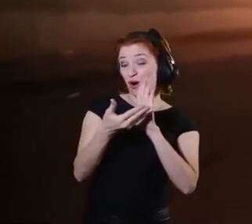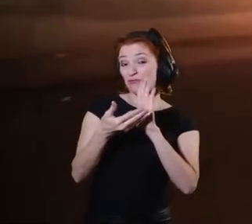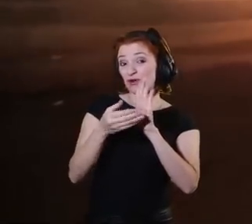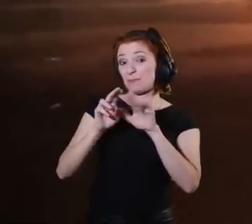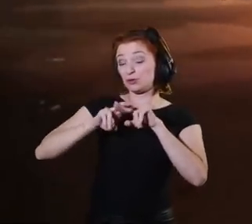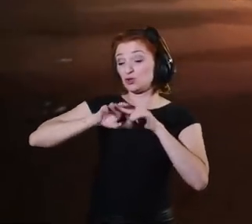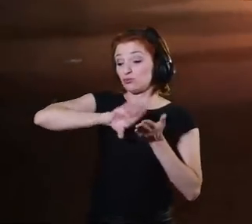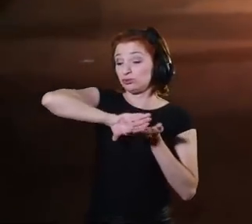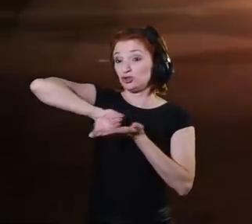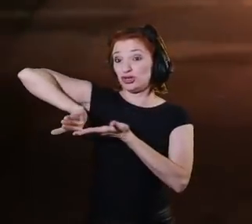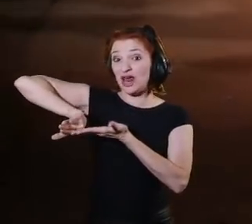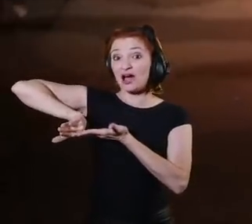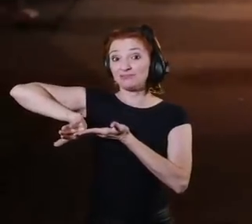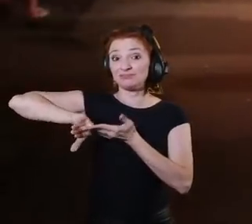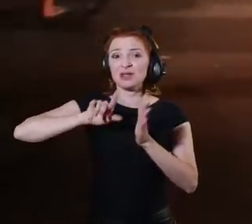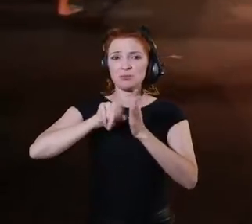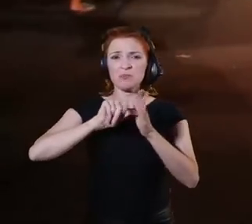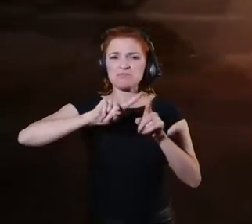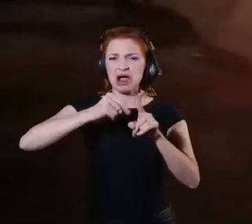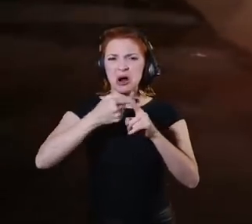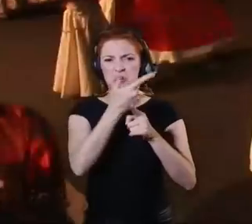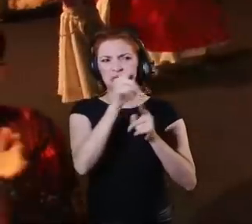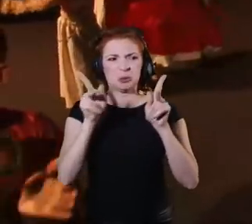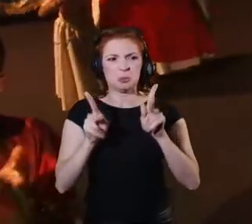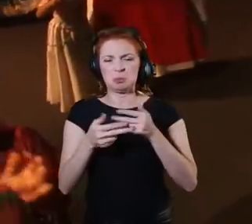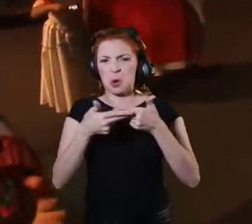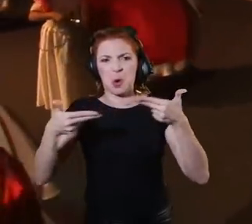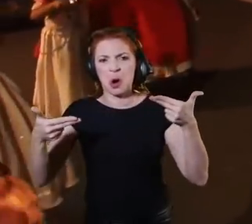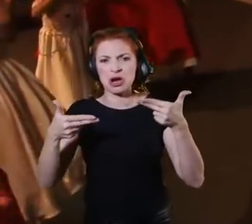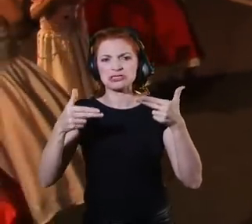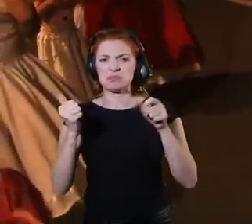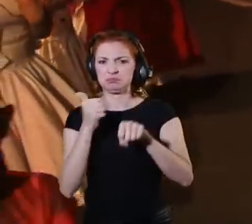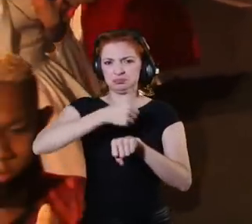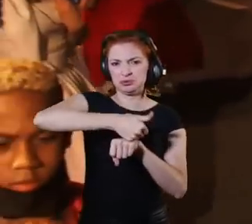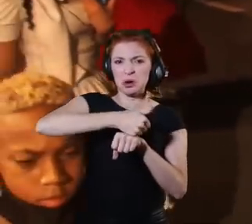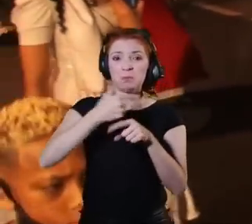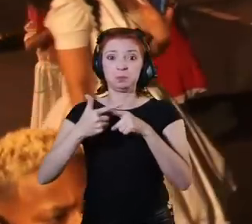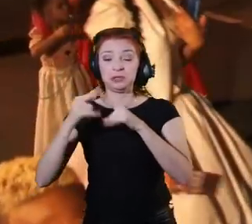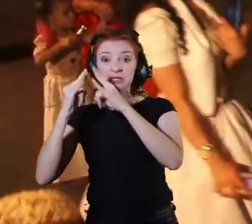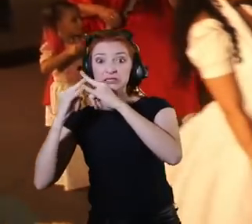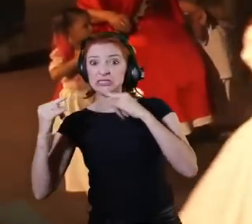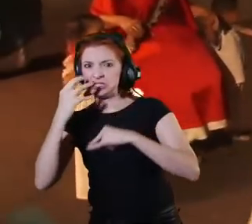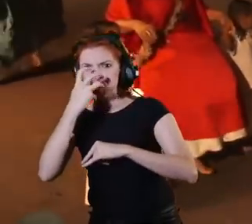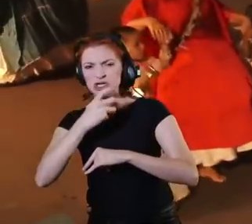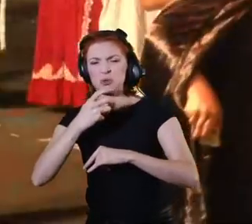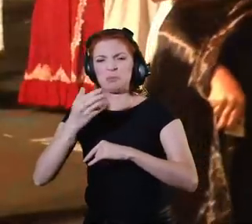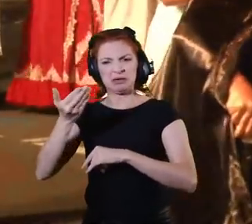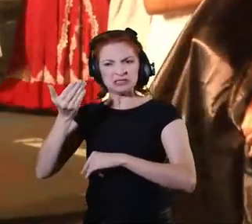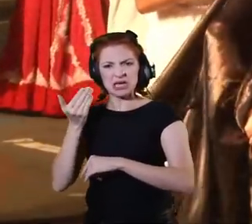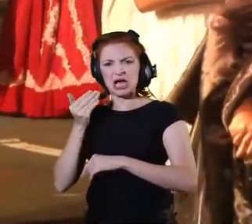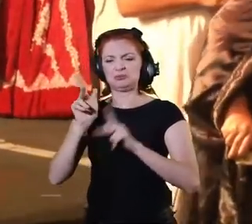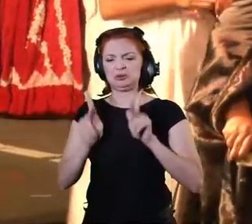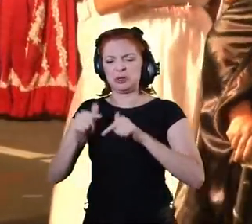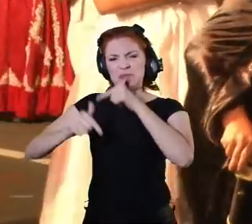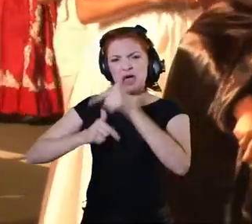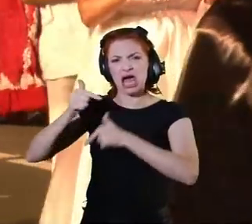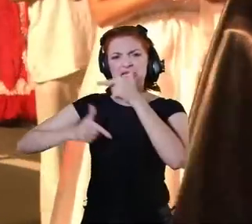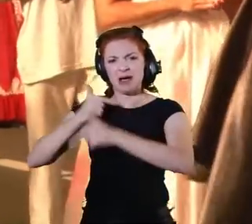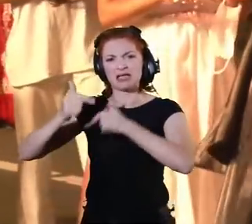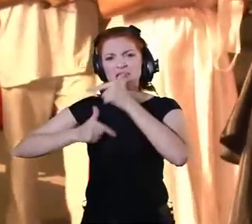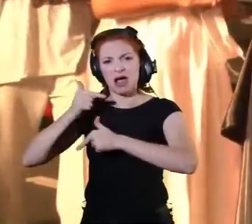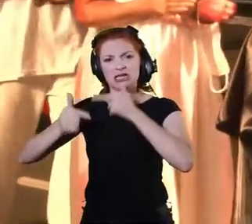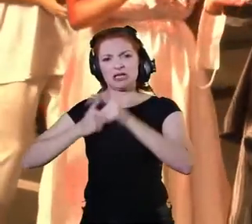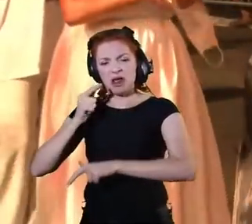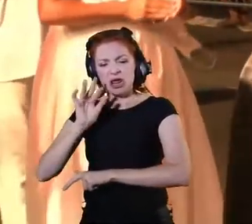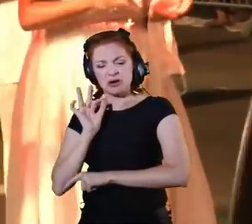aí outras figuras passaram a fazer parte do circo. O circo que alimentou por muitos anos muita gente, muitos artistas, levou muitos artistas ao